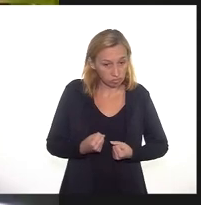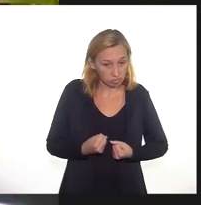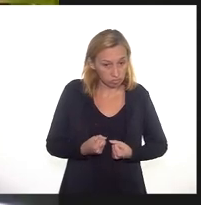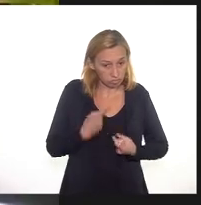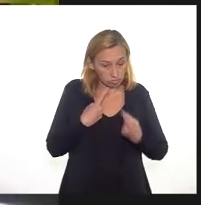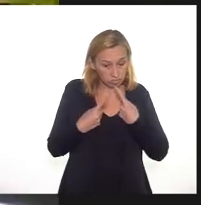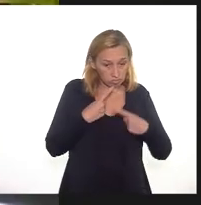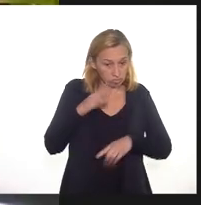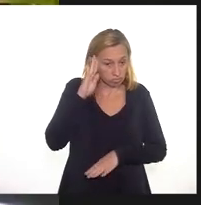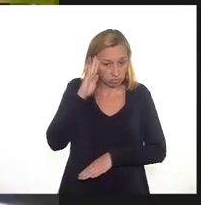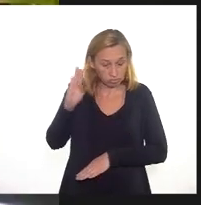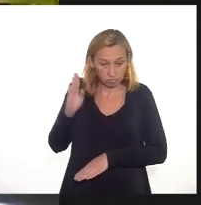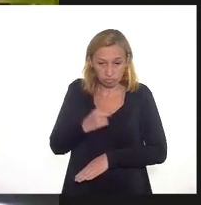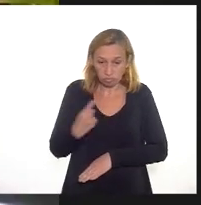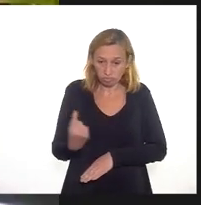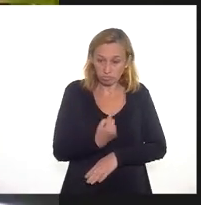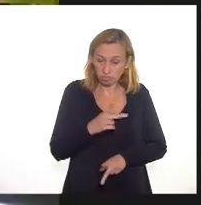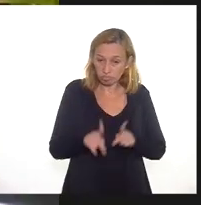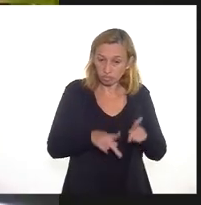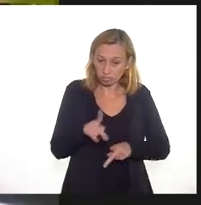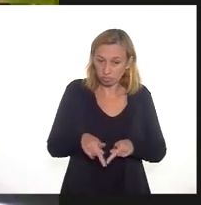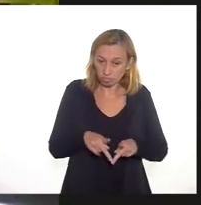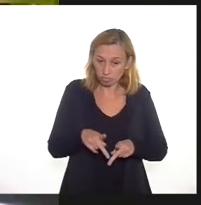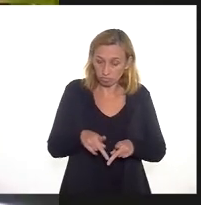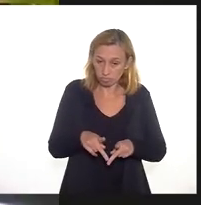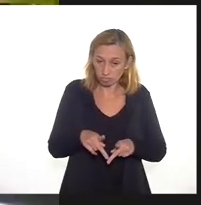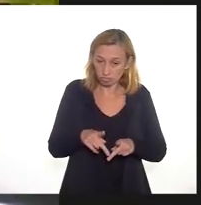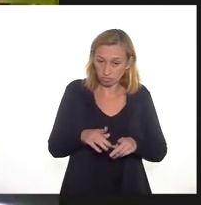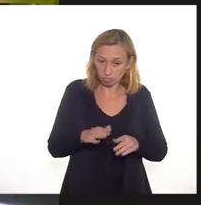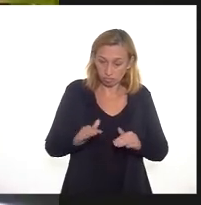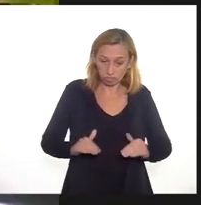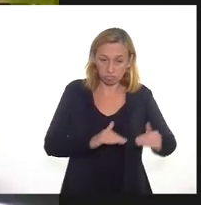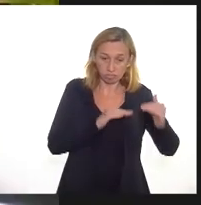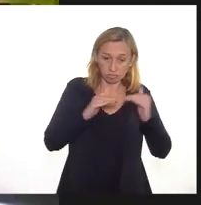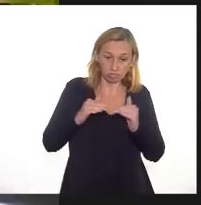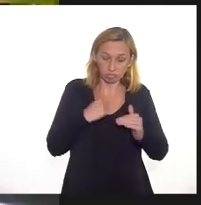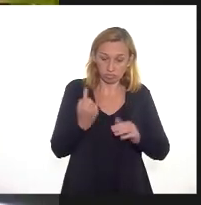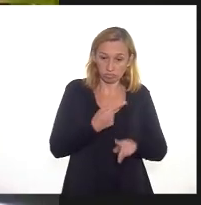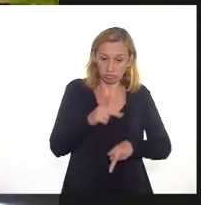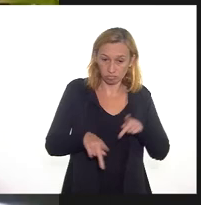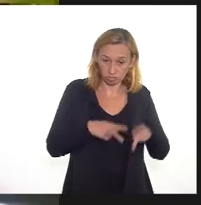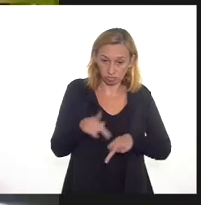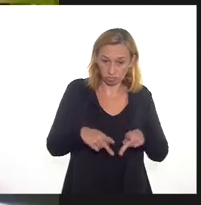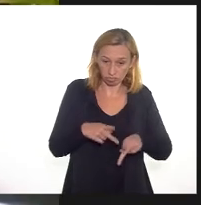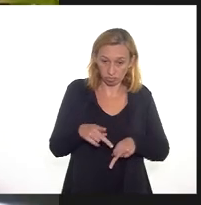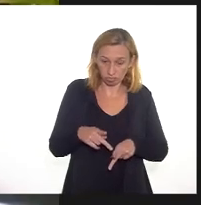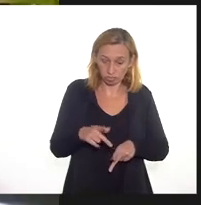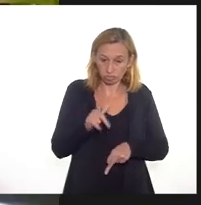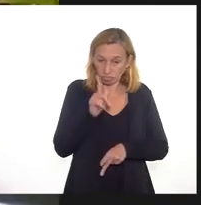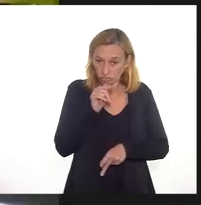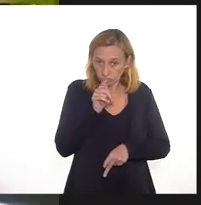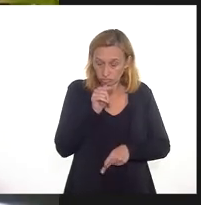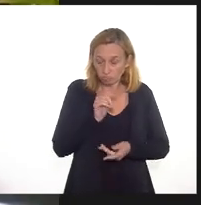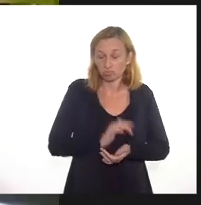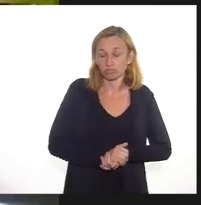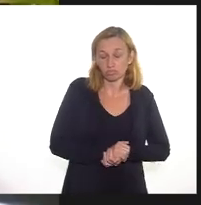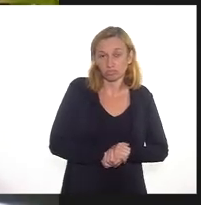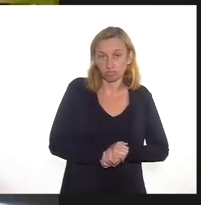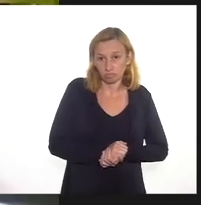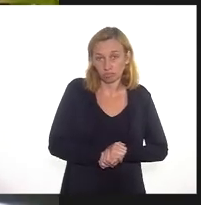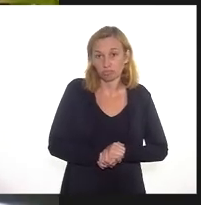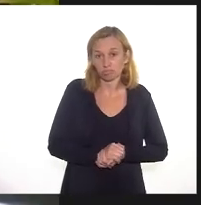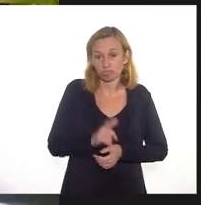debate tão fundamental para a nossa população e para a soberania da nossa população, que tem a ver com a água, que tem a ver